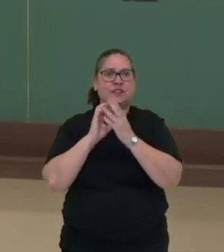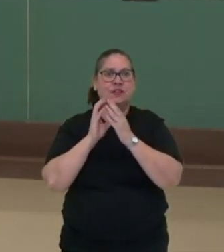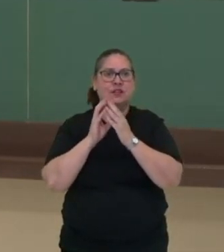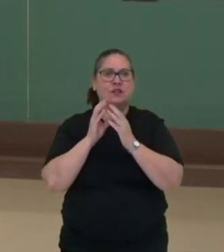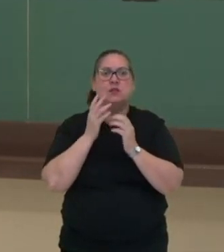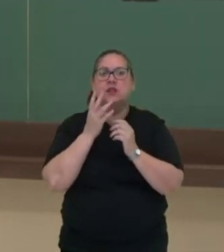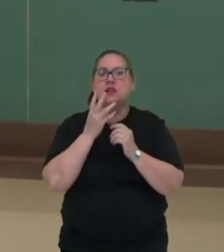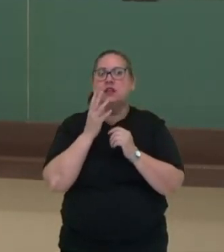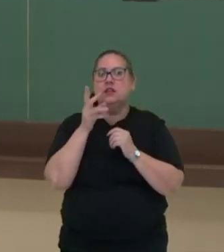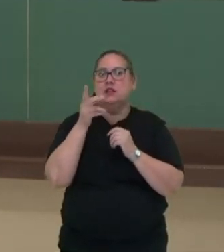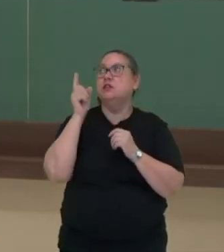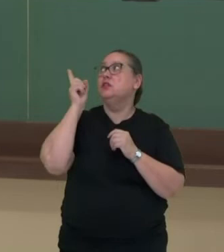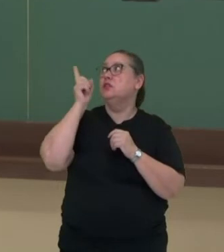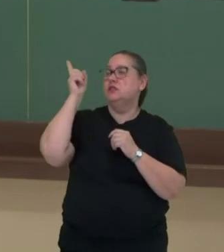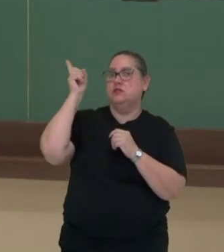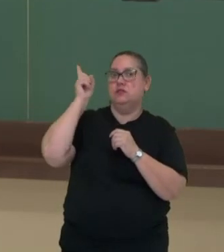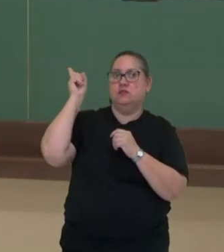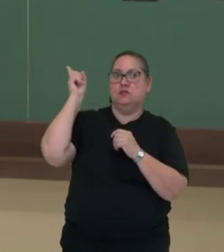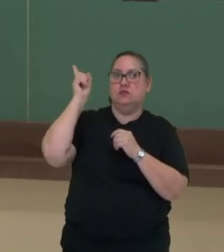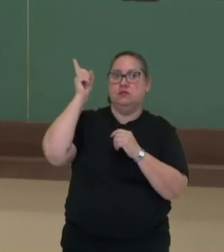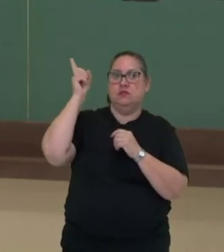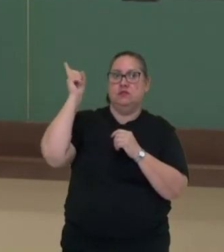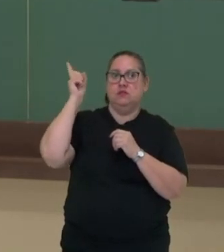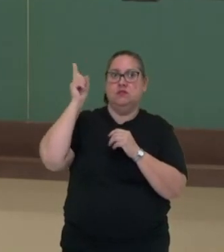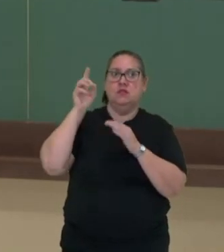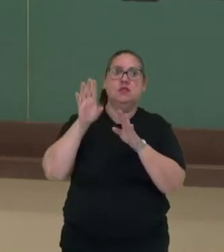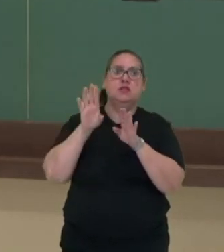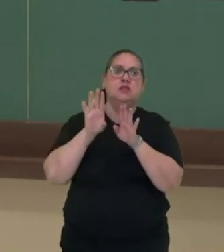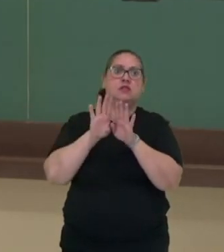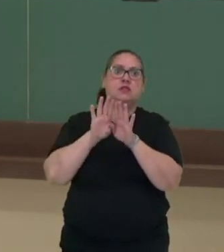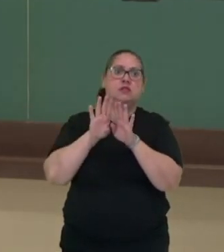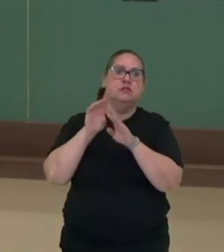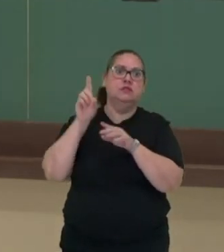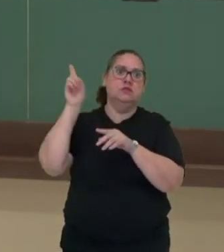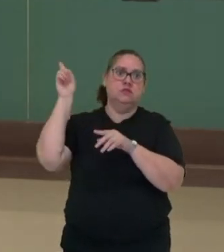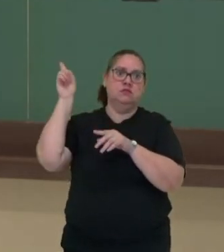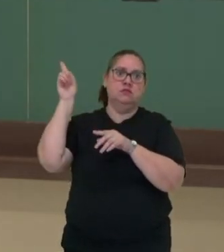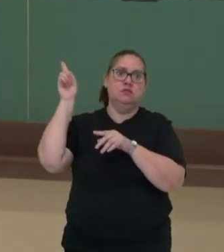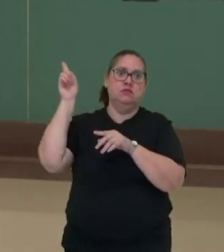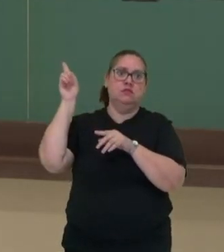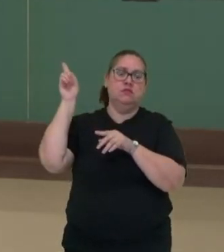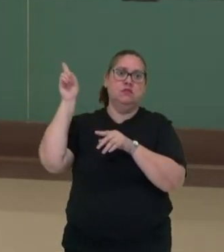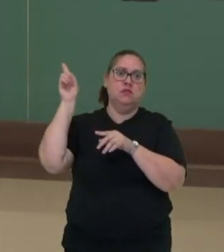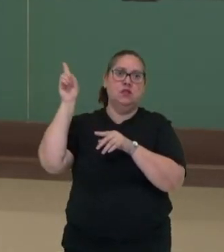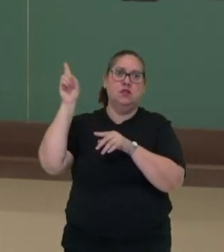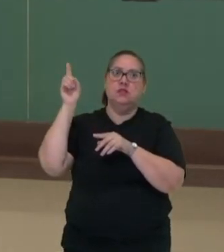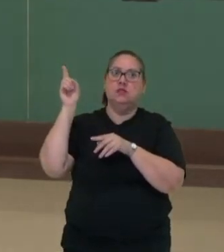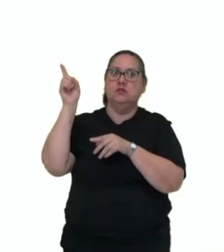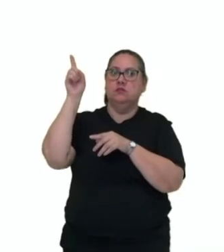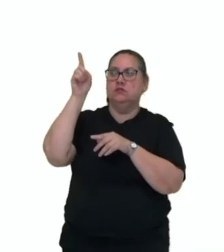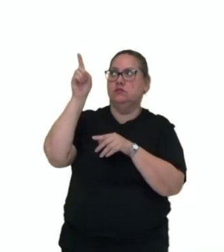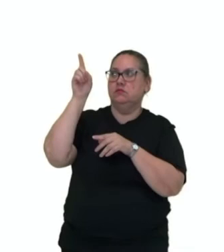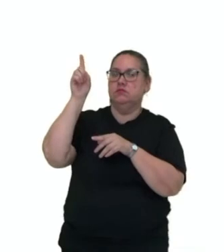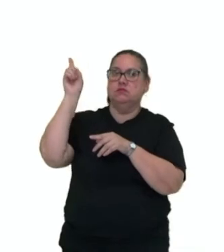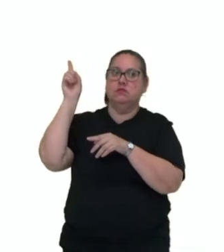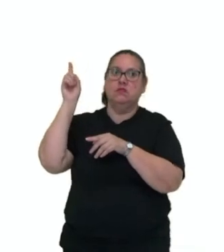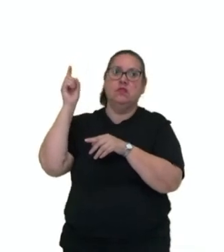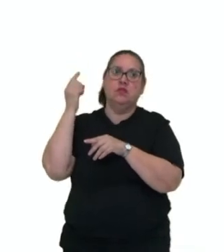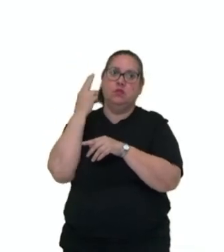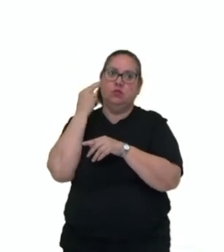de uma criança com microcefalia e aqui uma imagem de uma criança normal, tida como